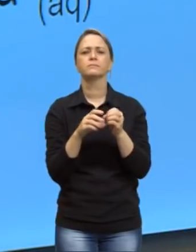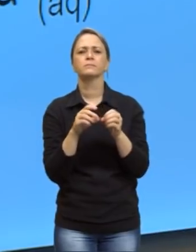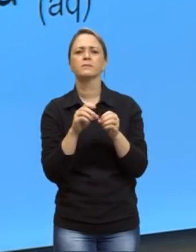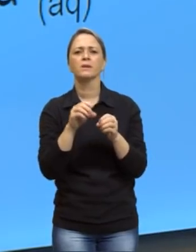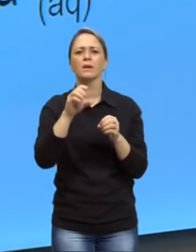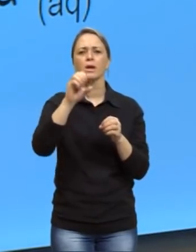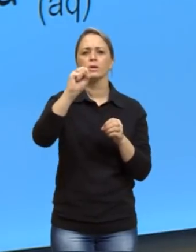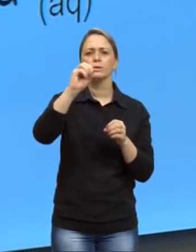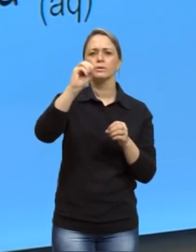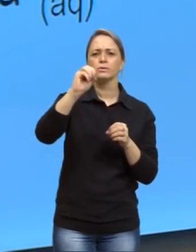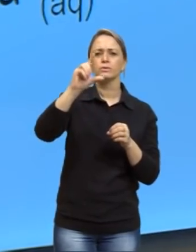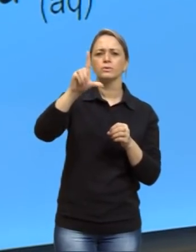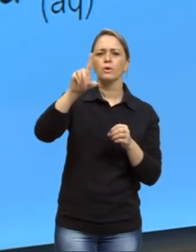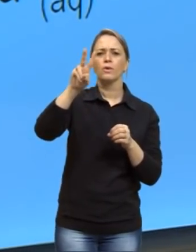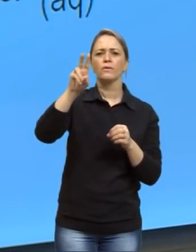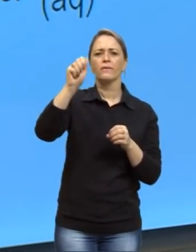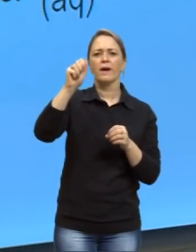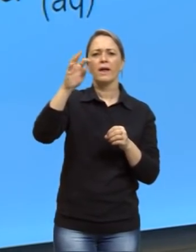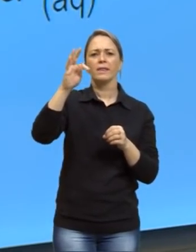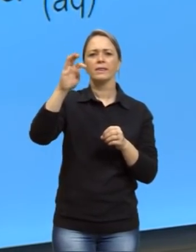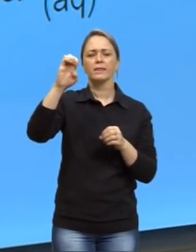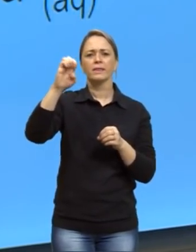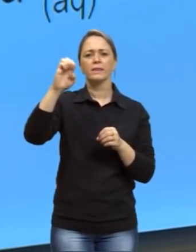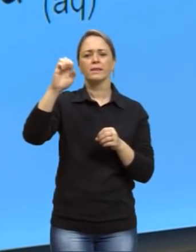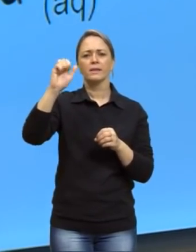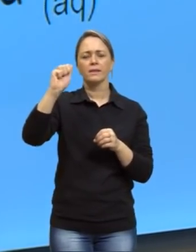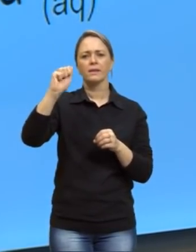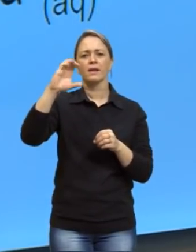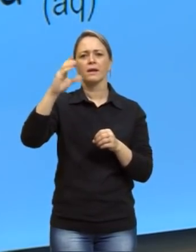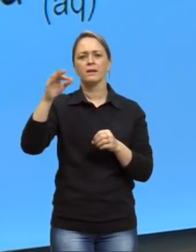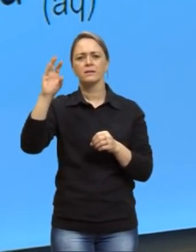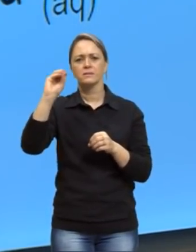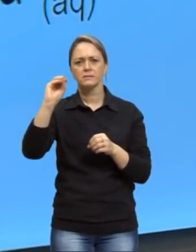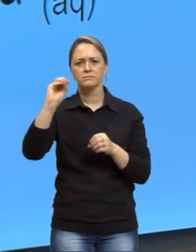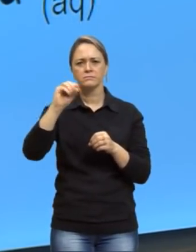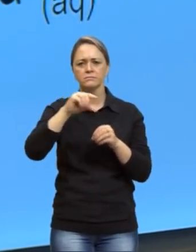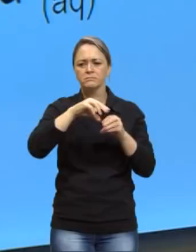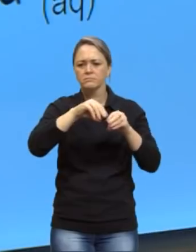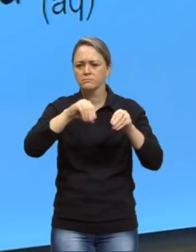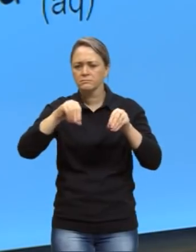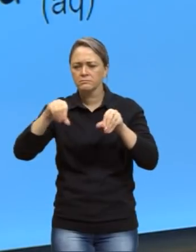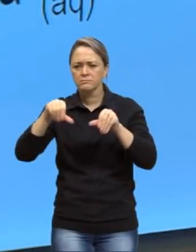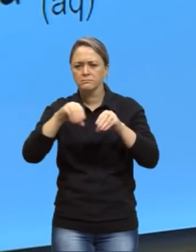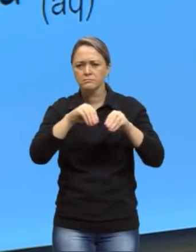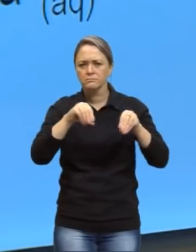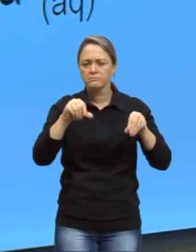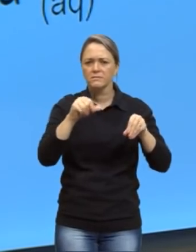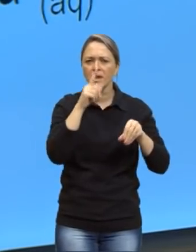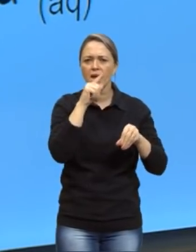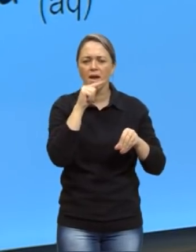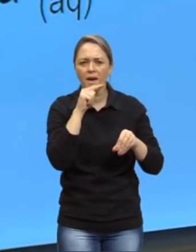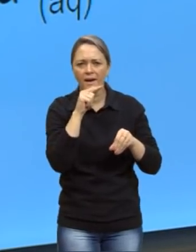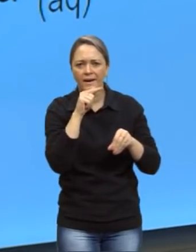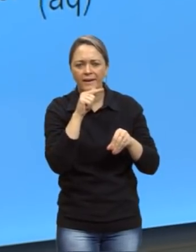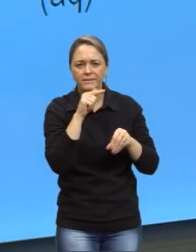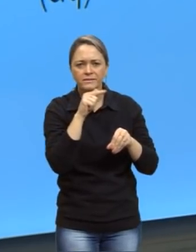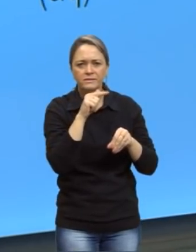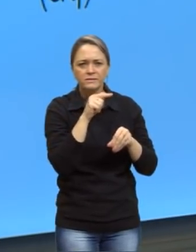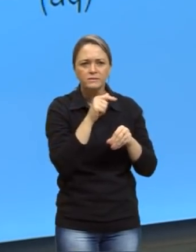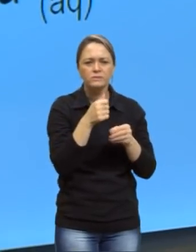solvatação tá quando o solvente que a água sou novata os seus presentes